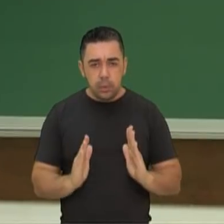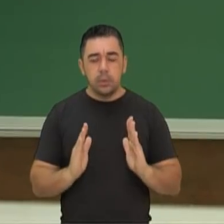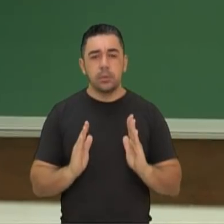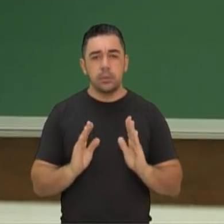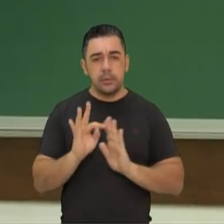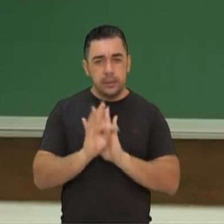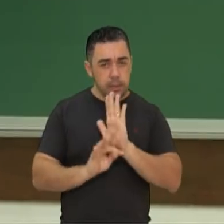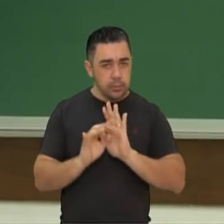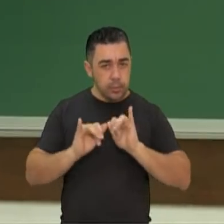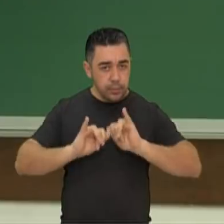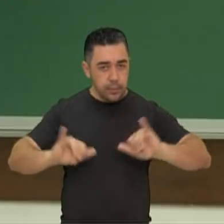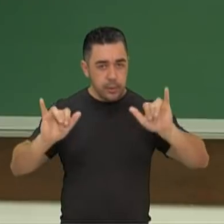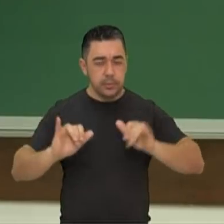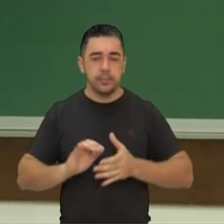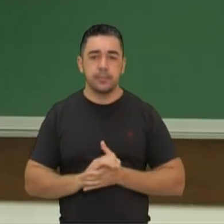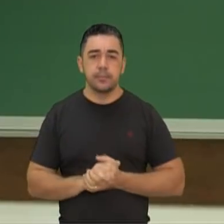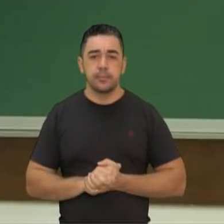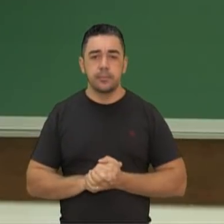si.